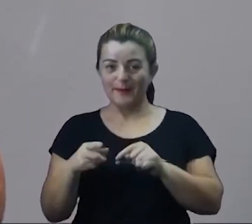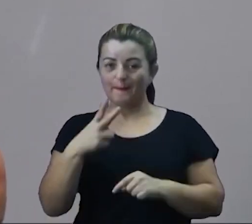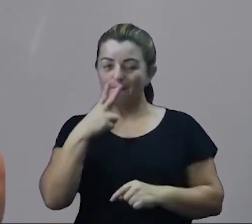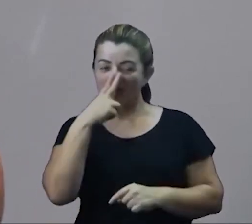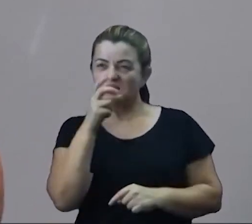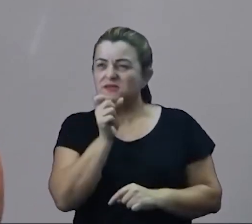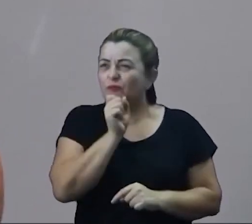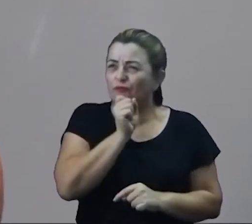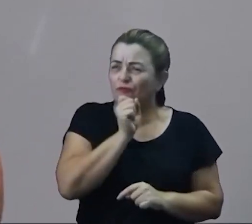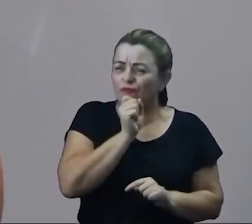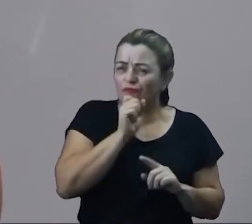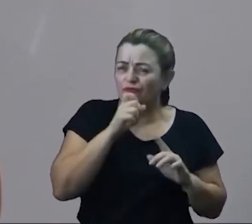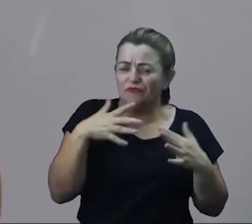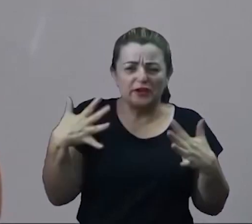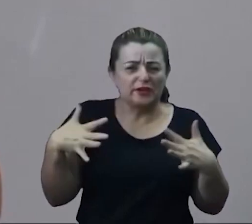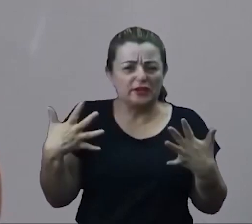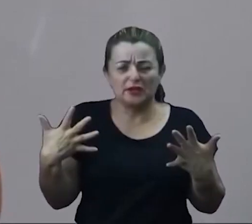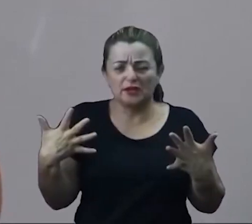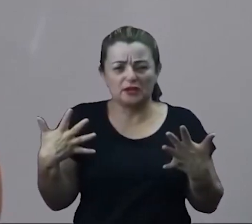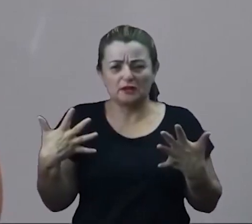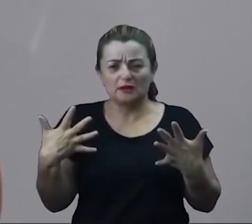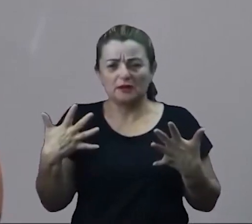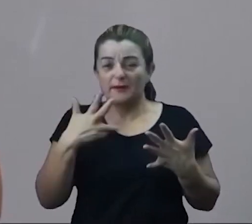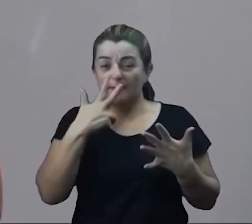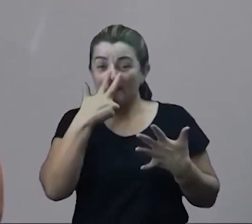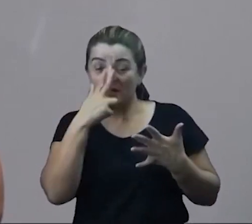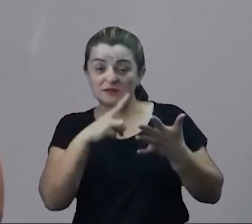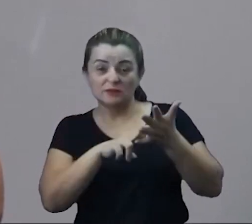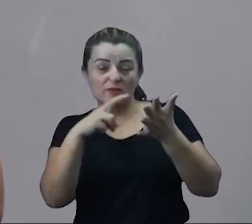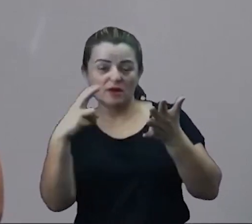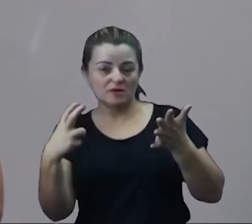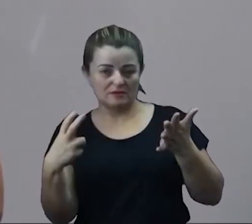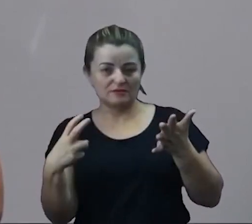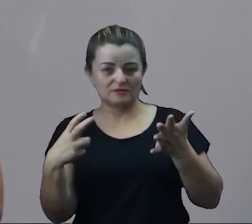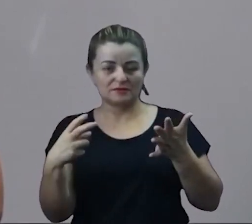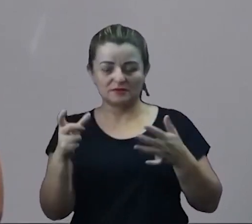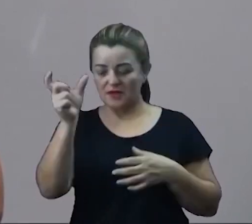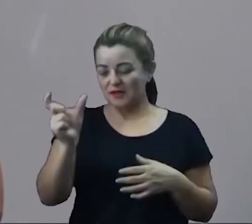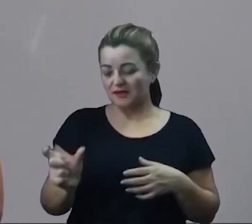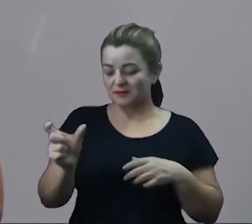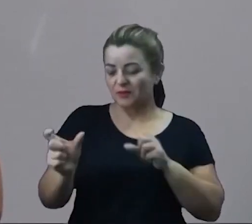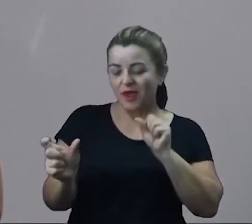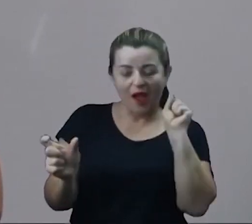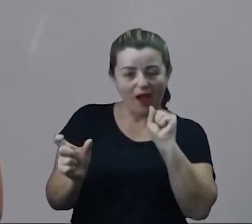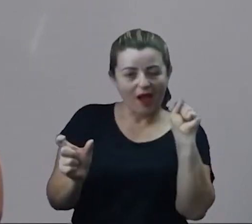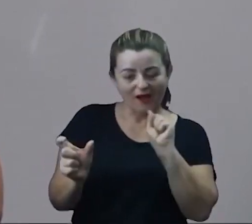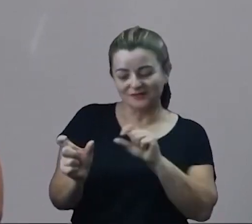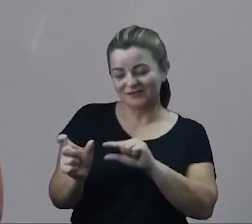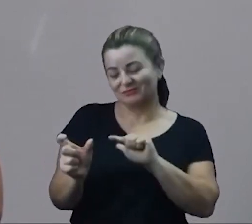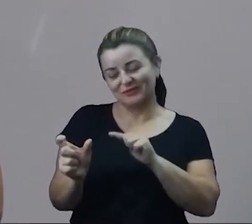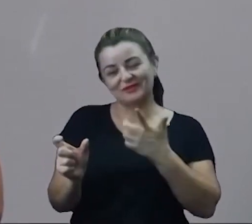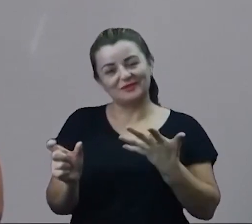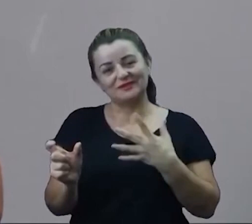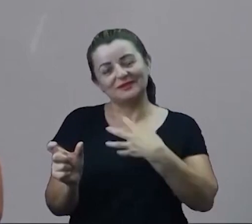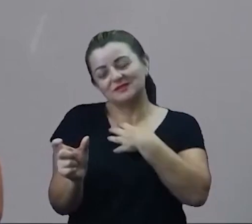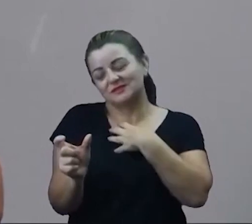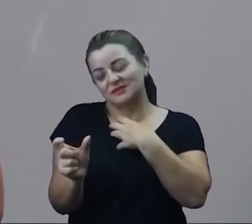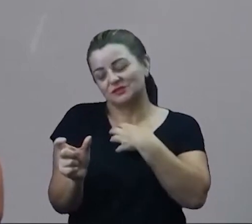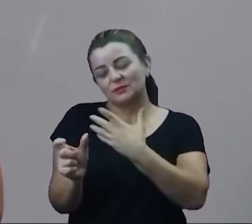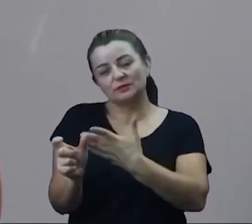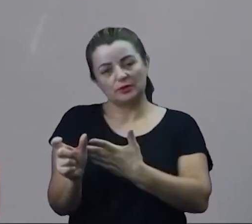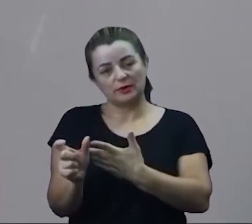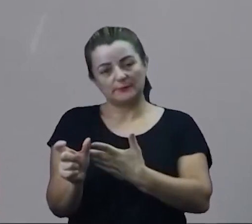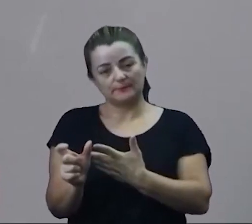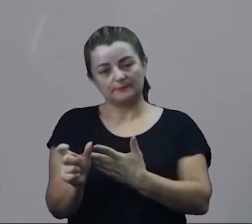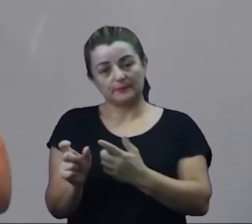né? Ele faz essa ligação aí quando ele fala dessa mulher a quem ele admira, a quem ele gosta, ele tem sentimentos por